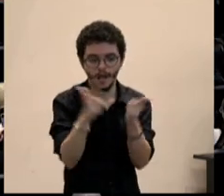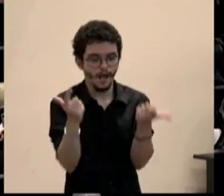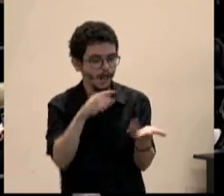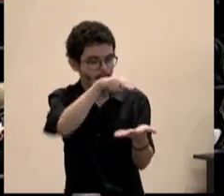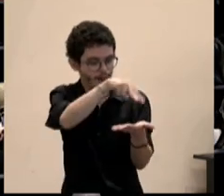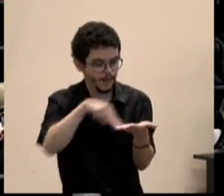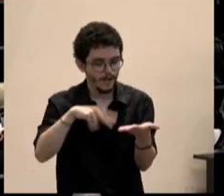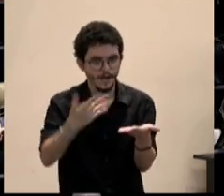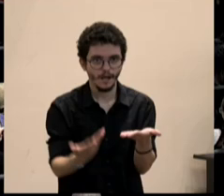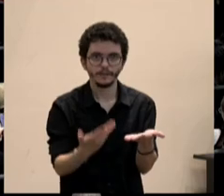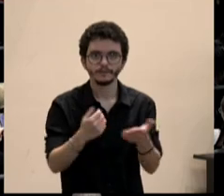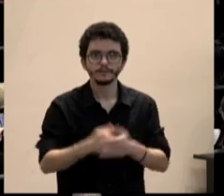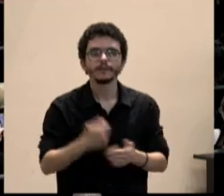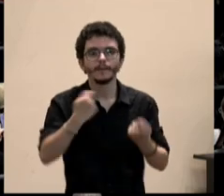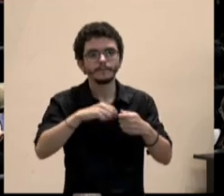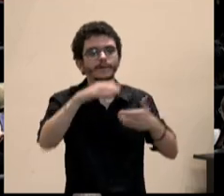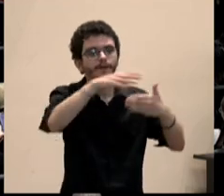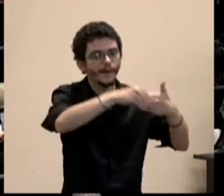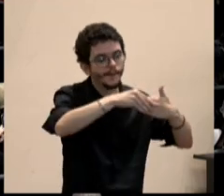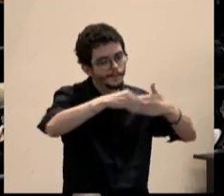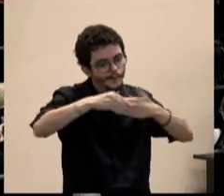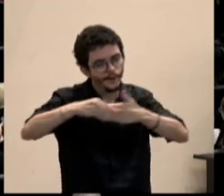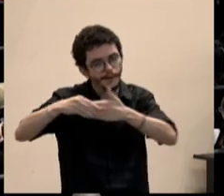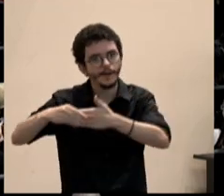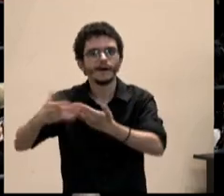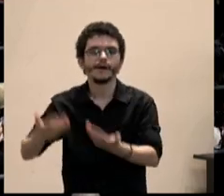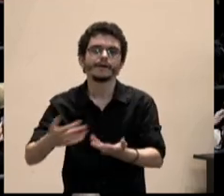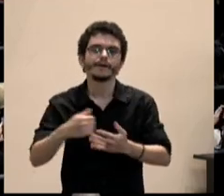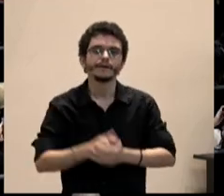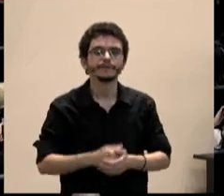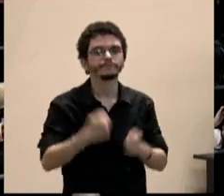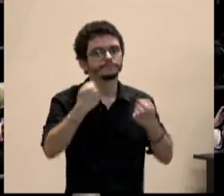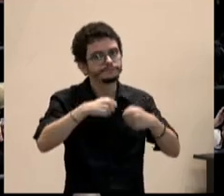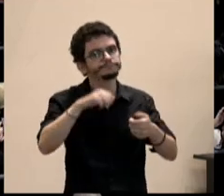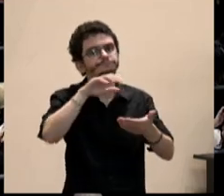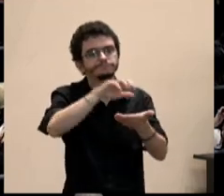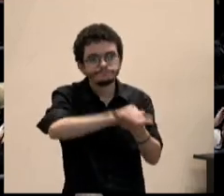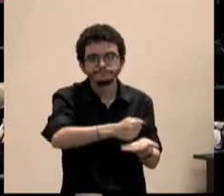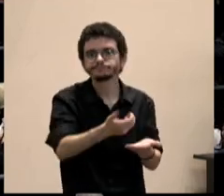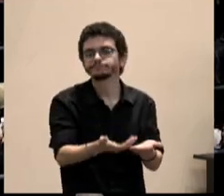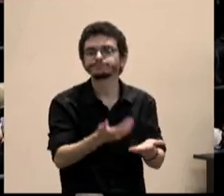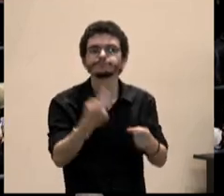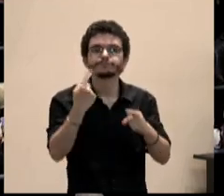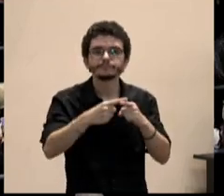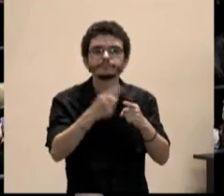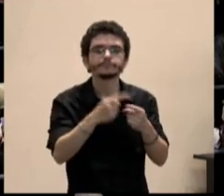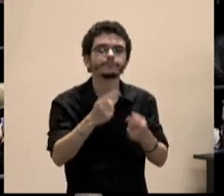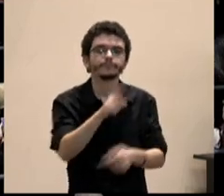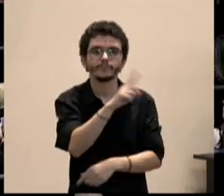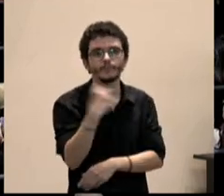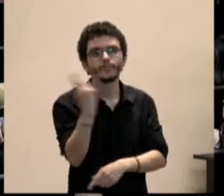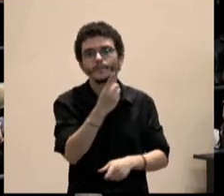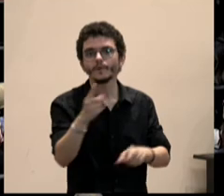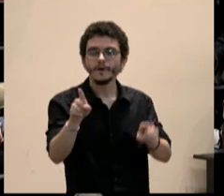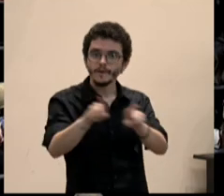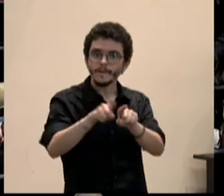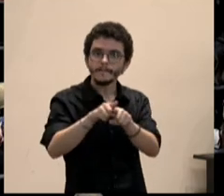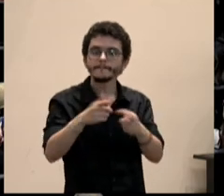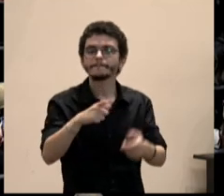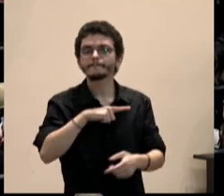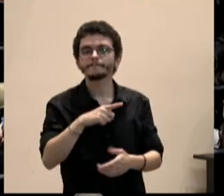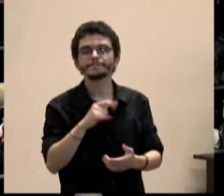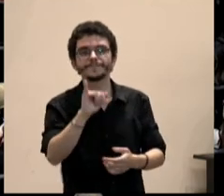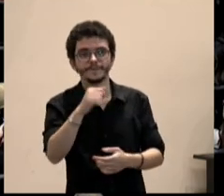que pegar na mão isso, tem que pegar na mão, porque nós também temos, se eu